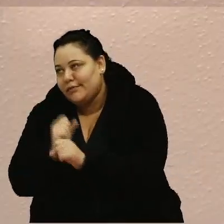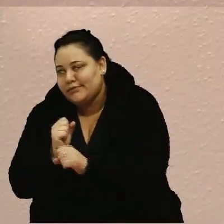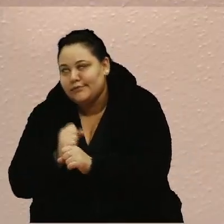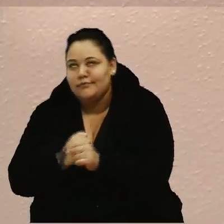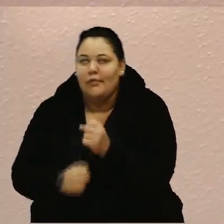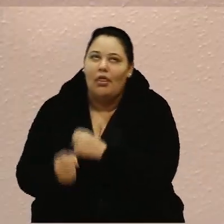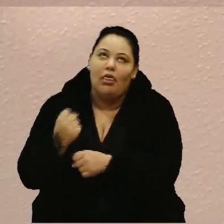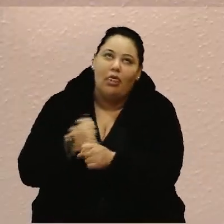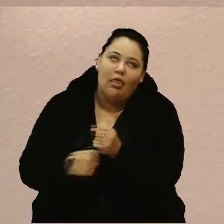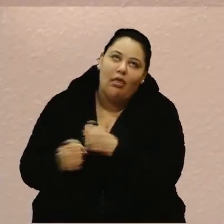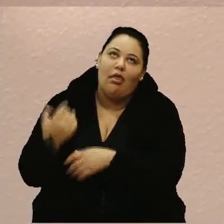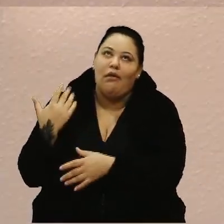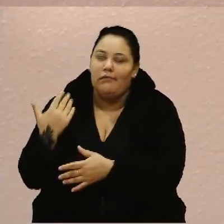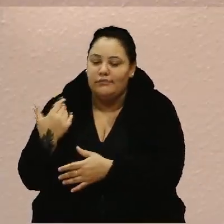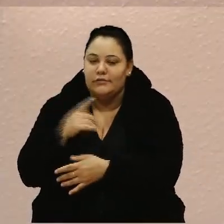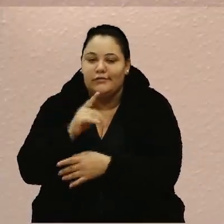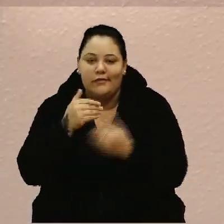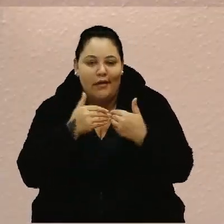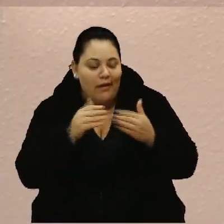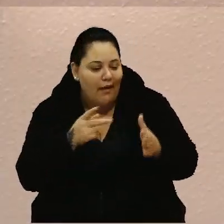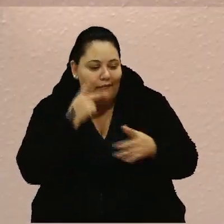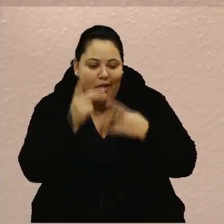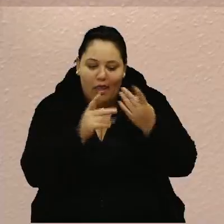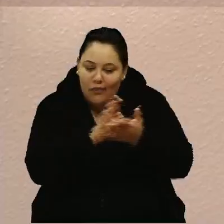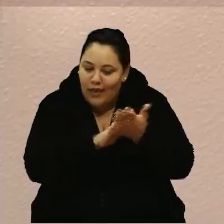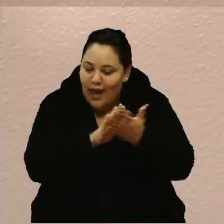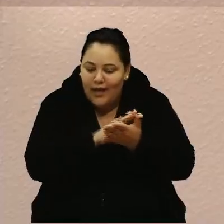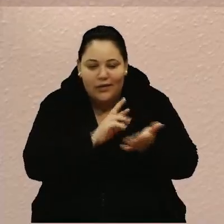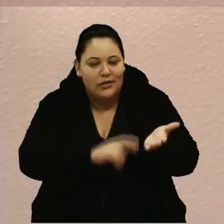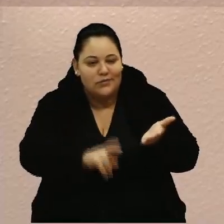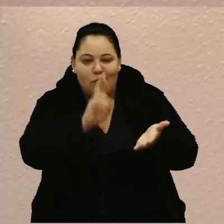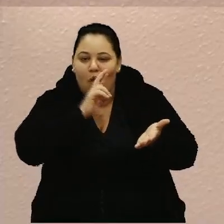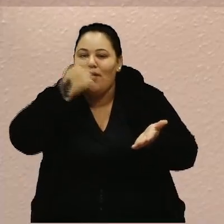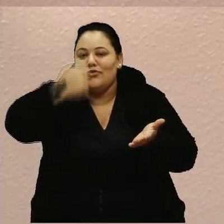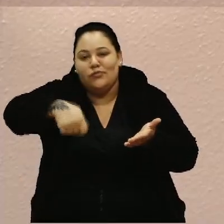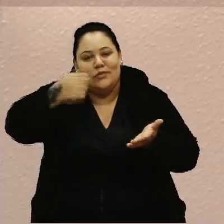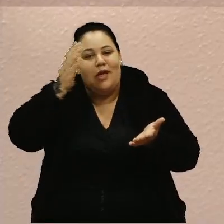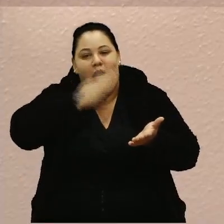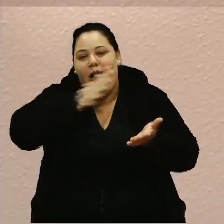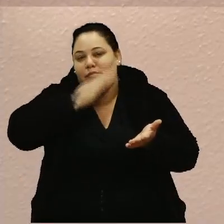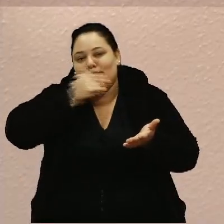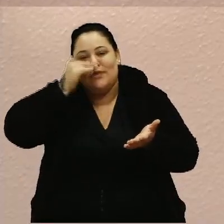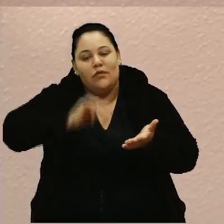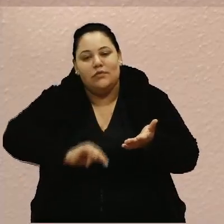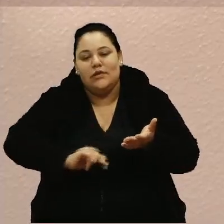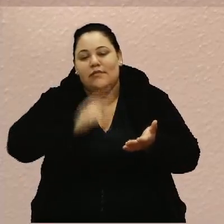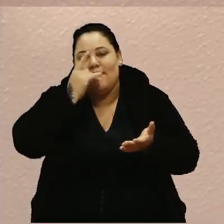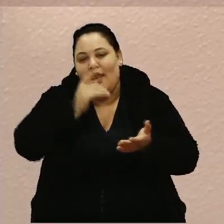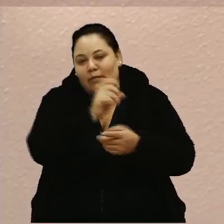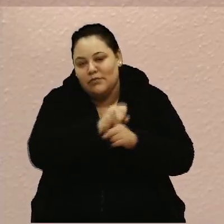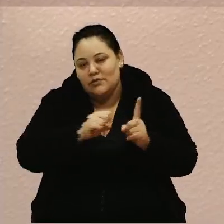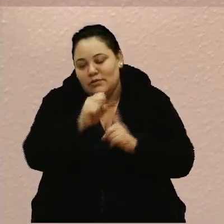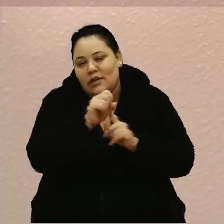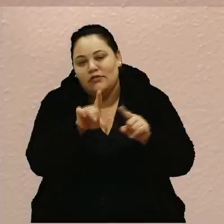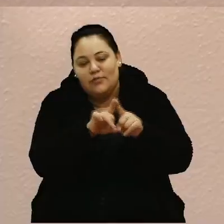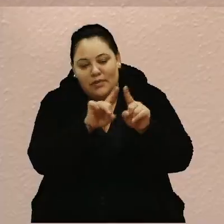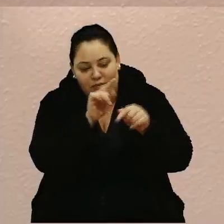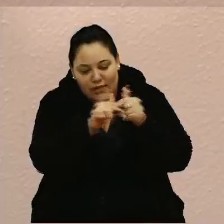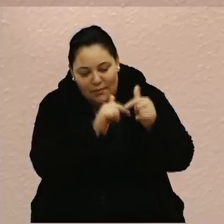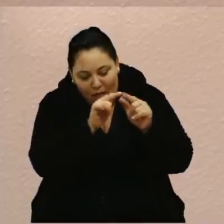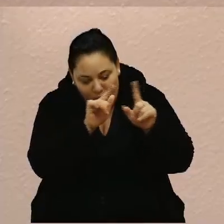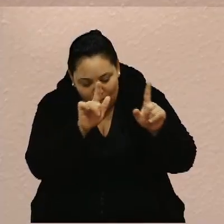isso, não falam abertamente para eles, e é algo que a gente precisa de respostas urgentemente para poder falar para a sociedade, para o serviço público da nossa